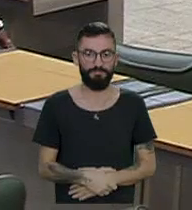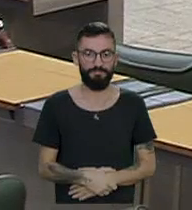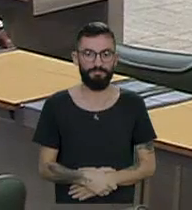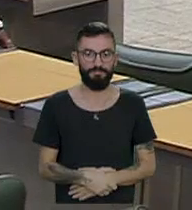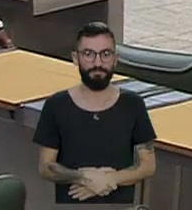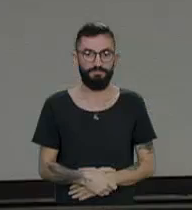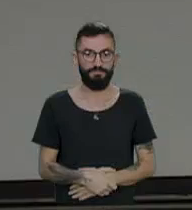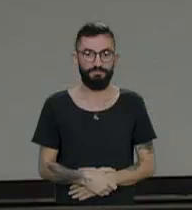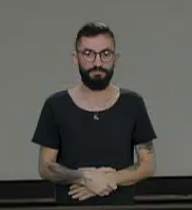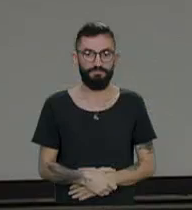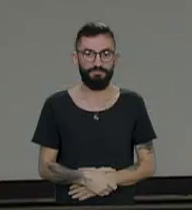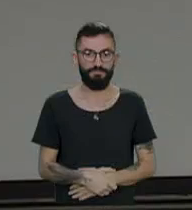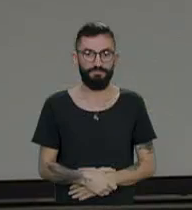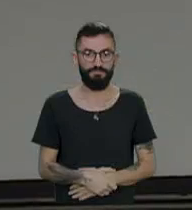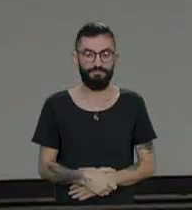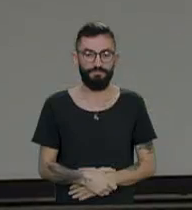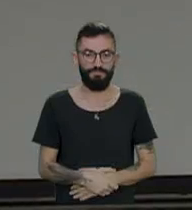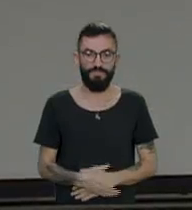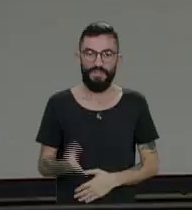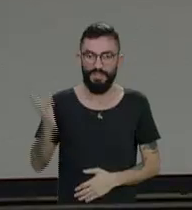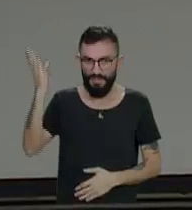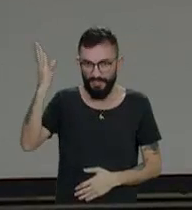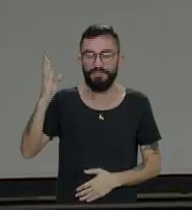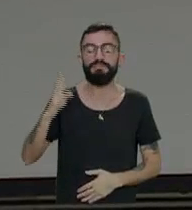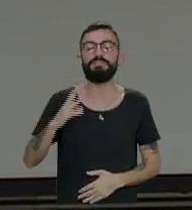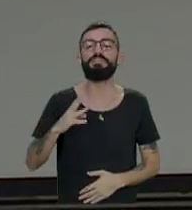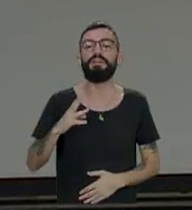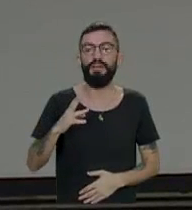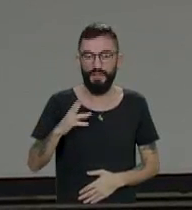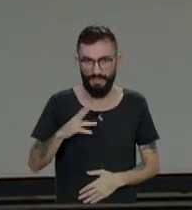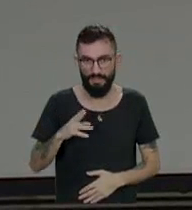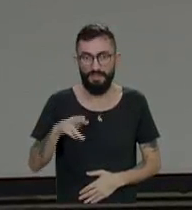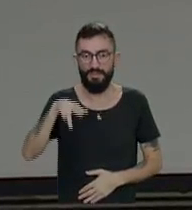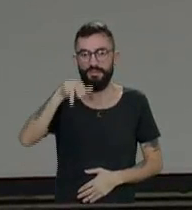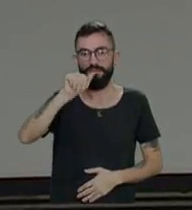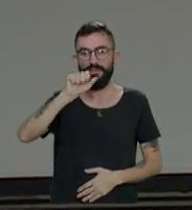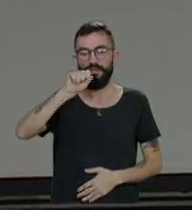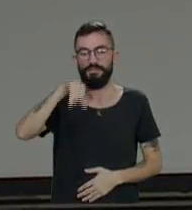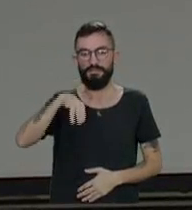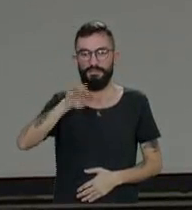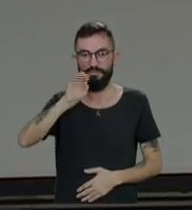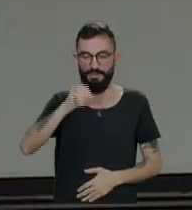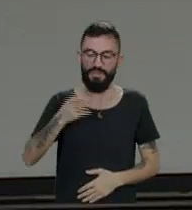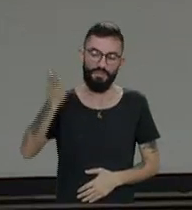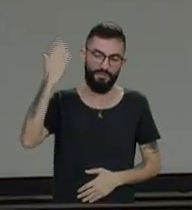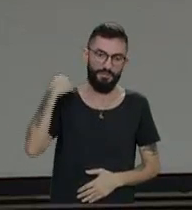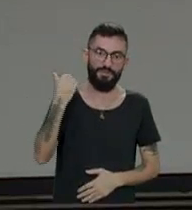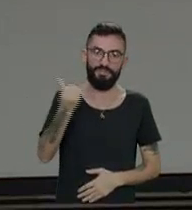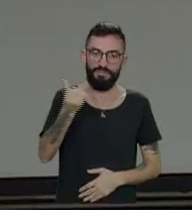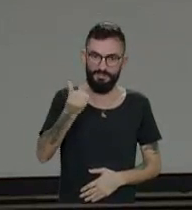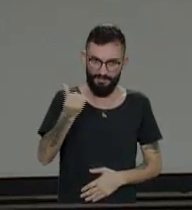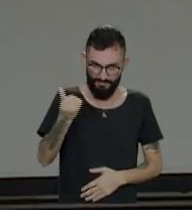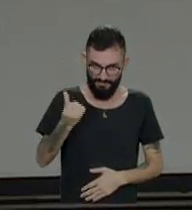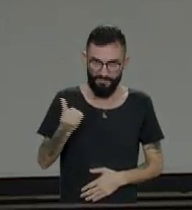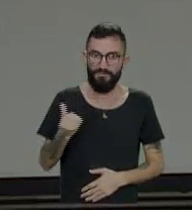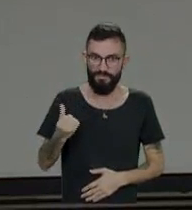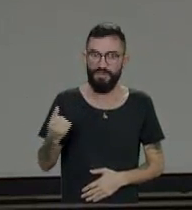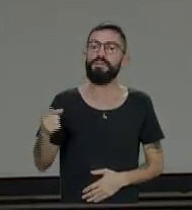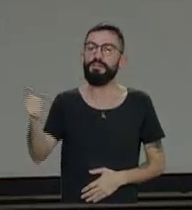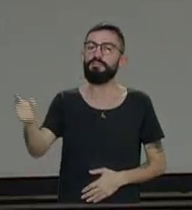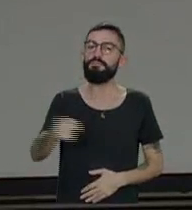slide Esse é o soldado Nascimento morto na última sexta-feira enquanto se deslocava para